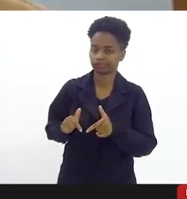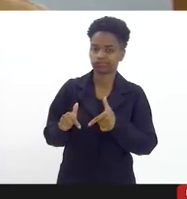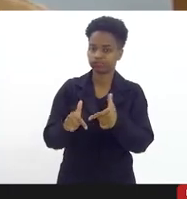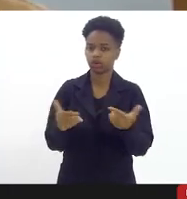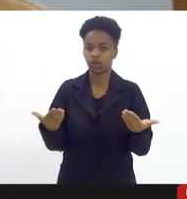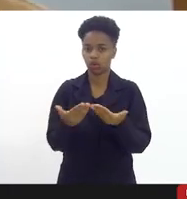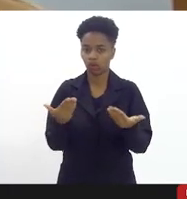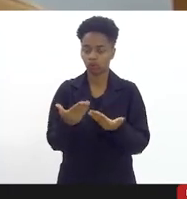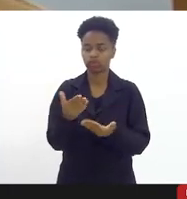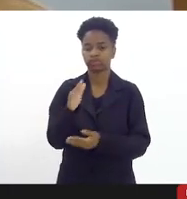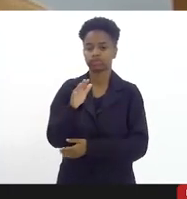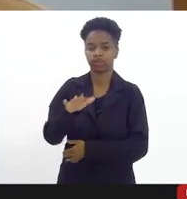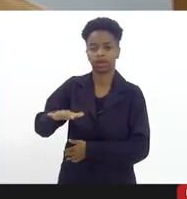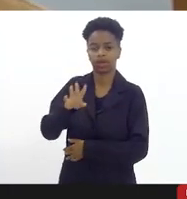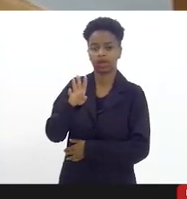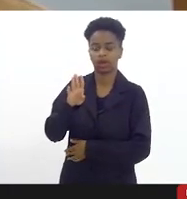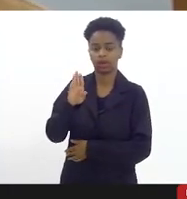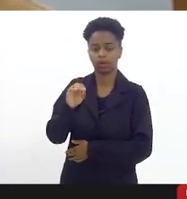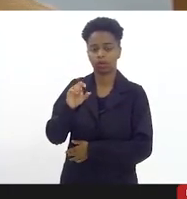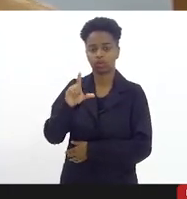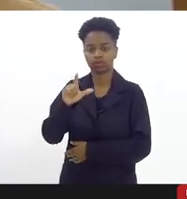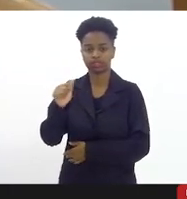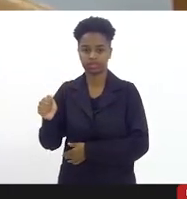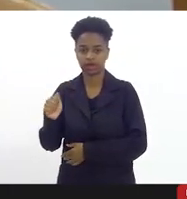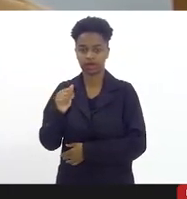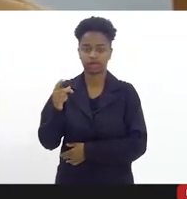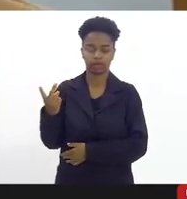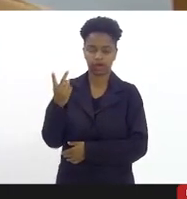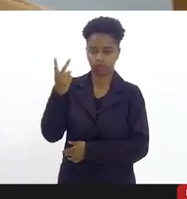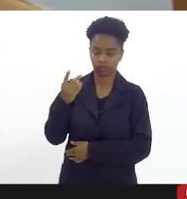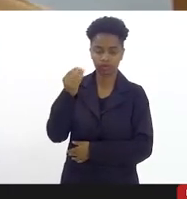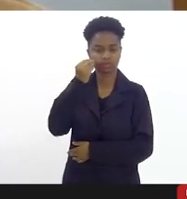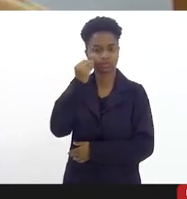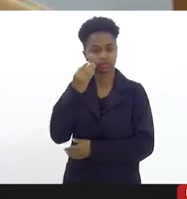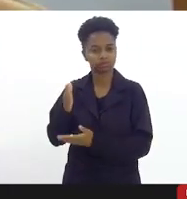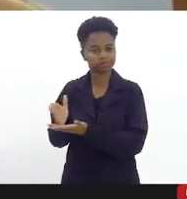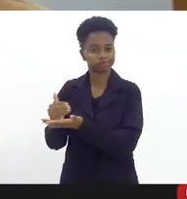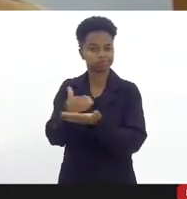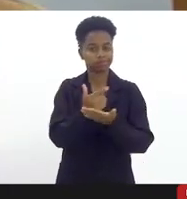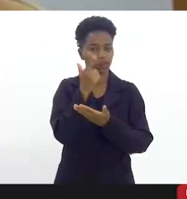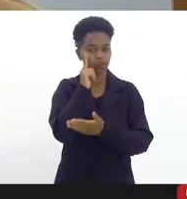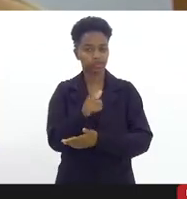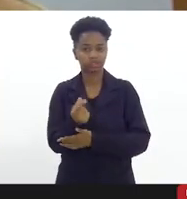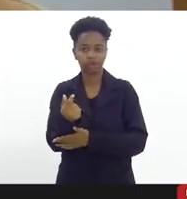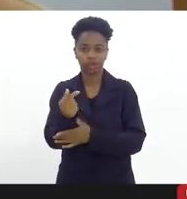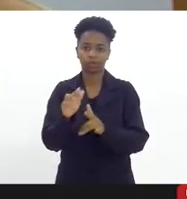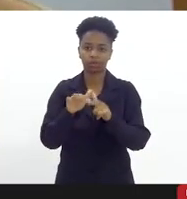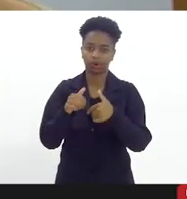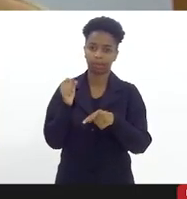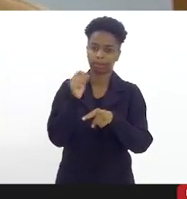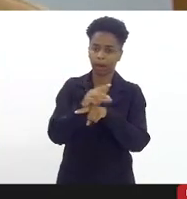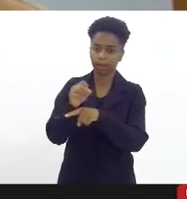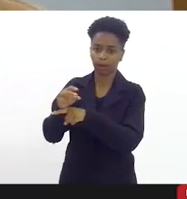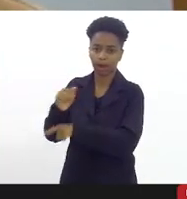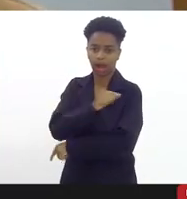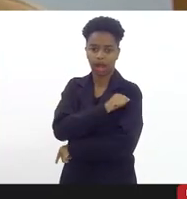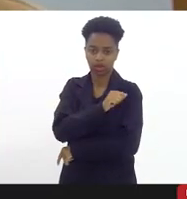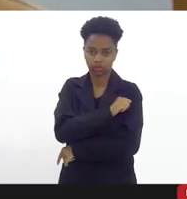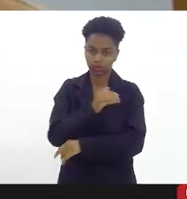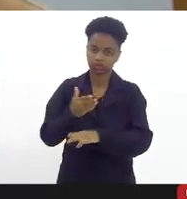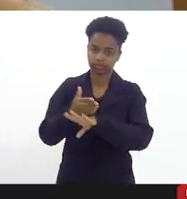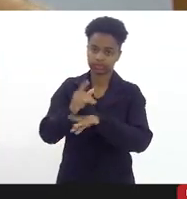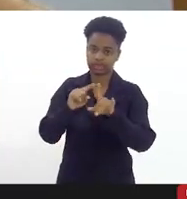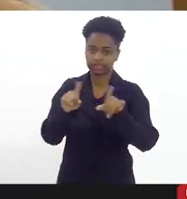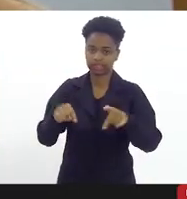hoje nas bolsas de valores tendo como objetivo ganhar dinheiro com aluno em sala de aula porque o que eles vendem são alunos na bolsa